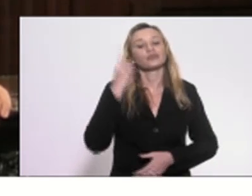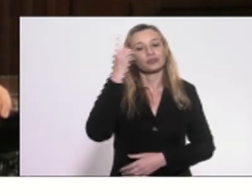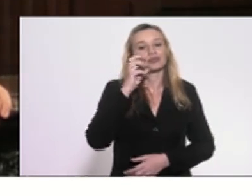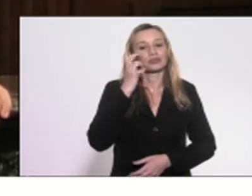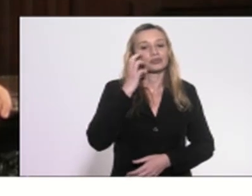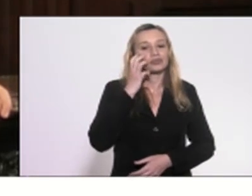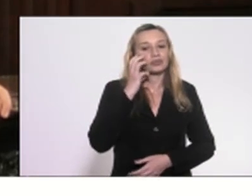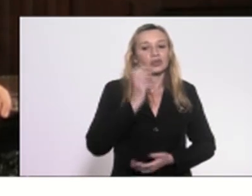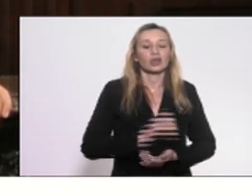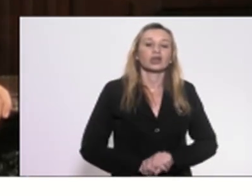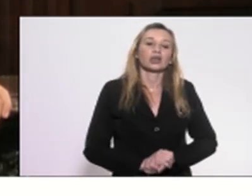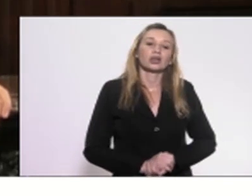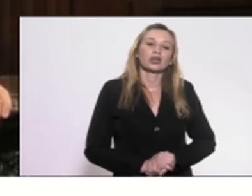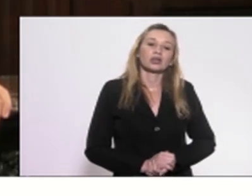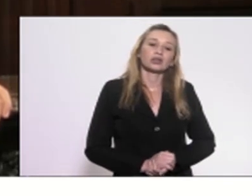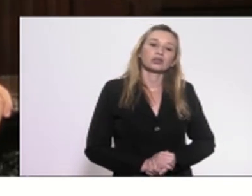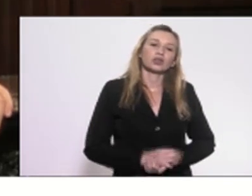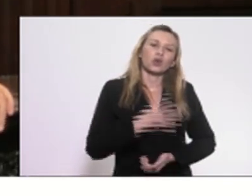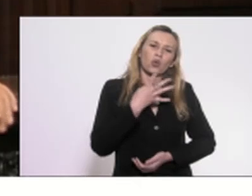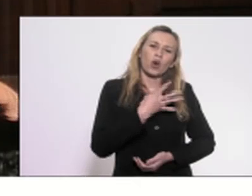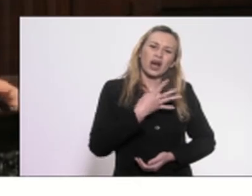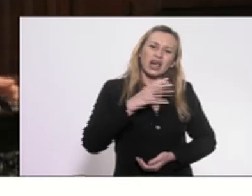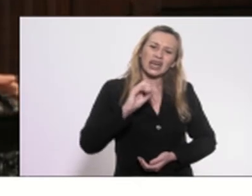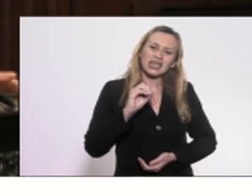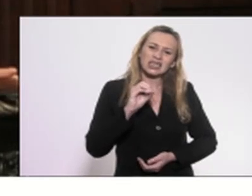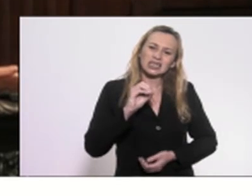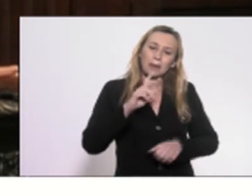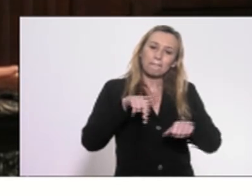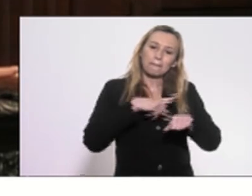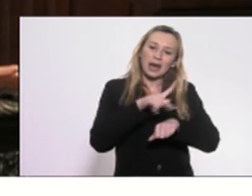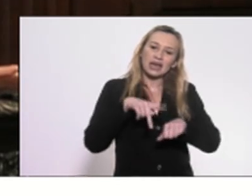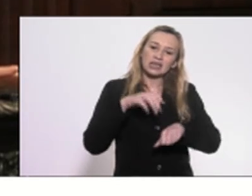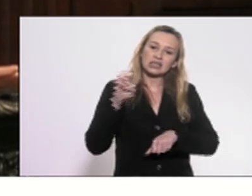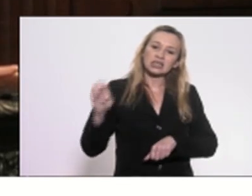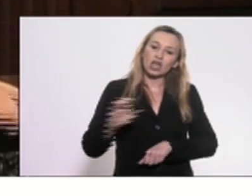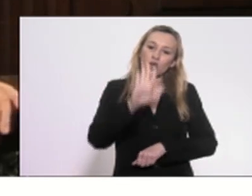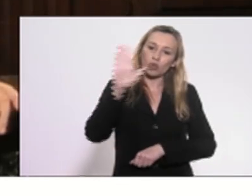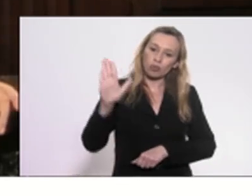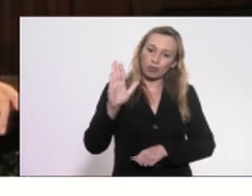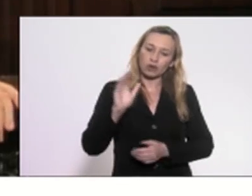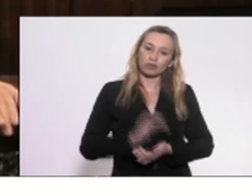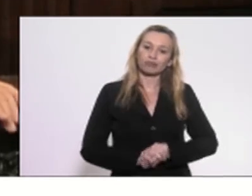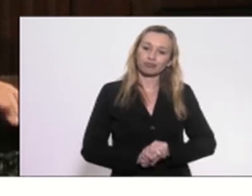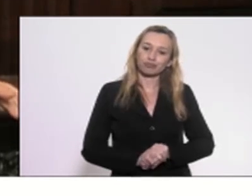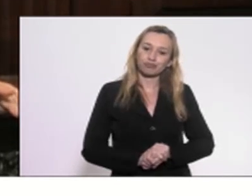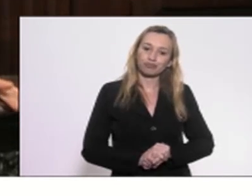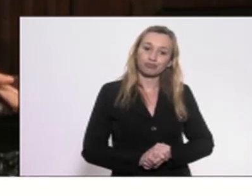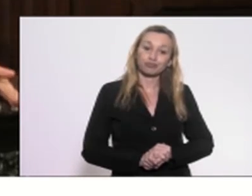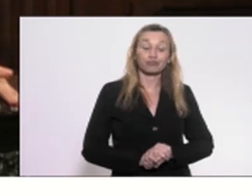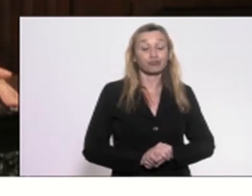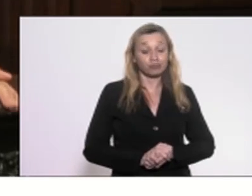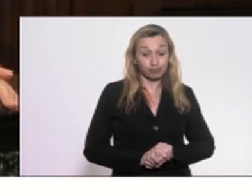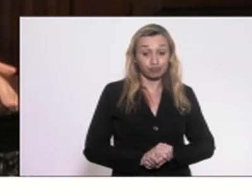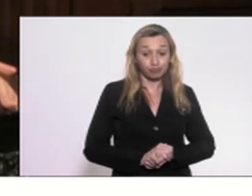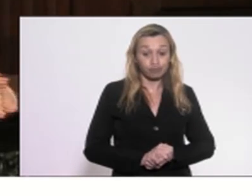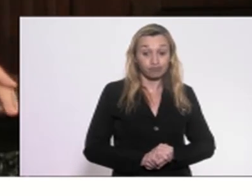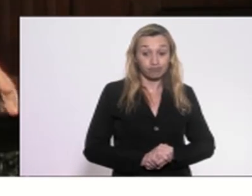Waldeck, cabe 40 países europeus. Por via de